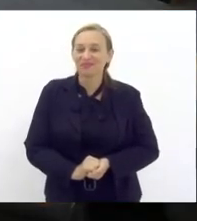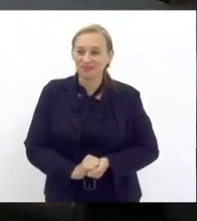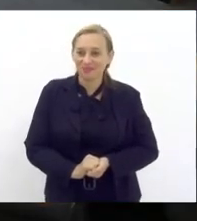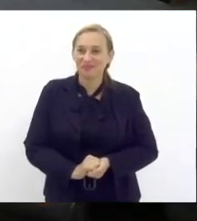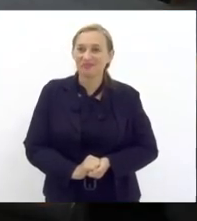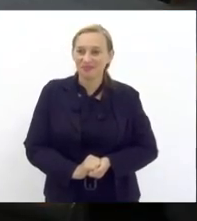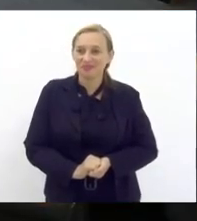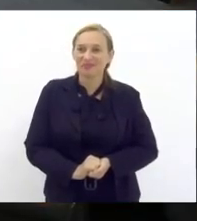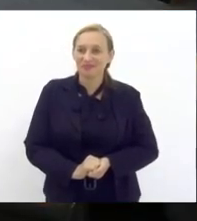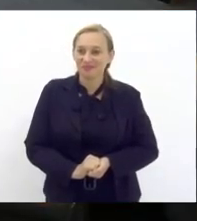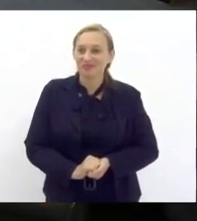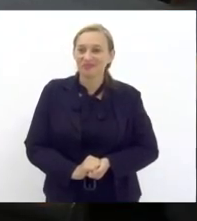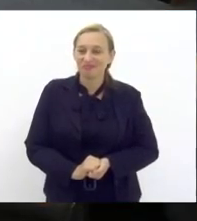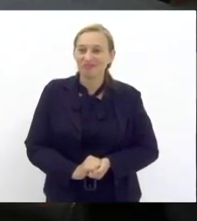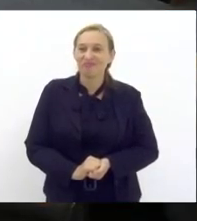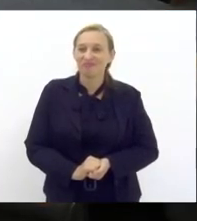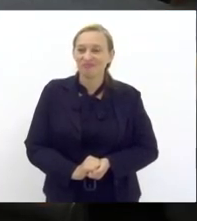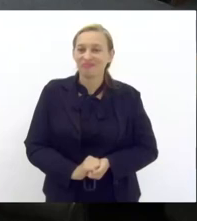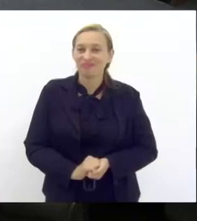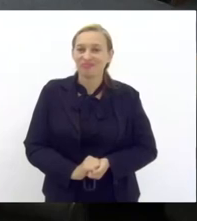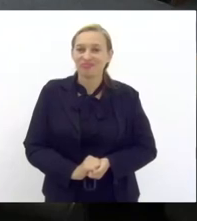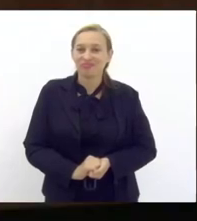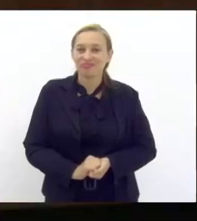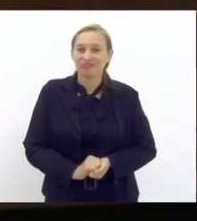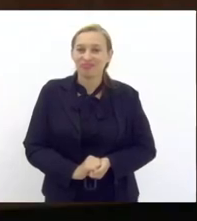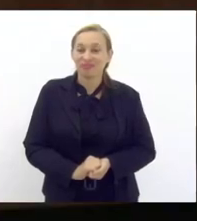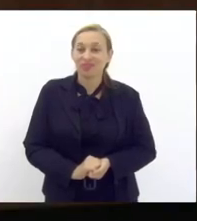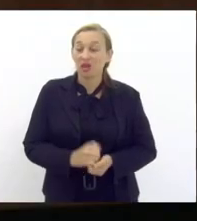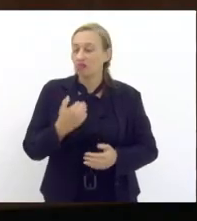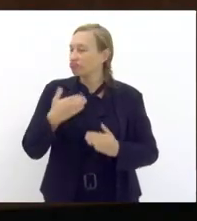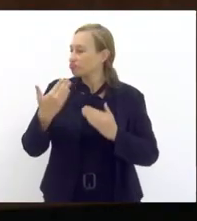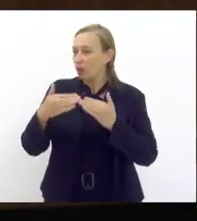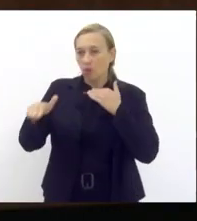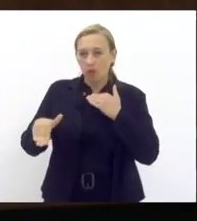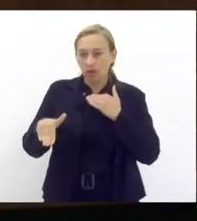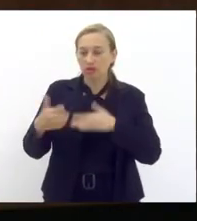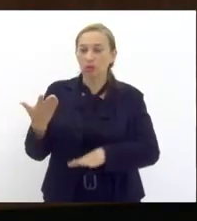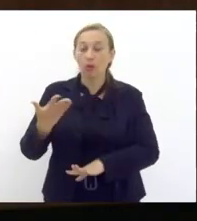isso posto também, eu queria... Discordo, né, do